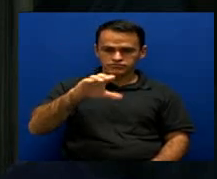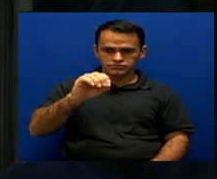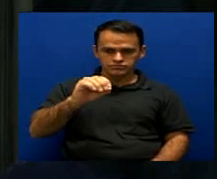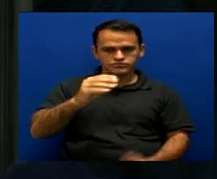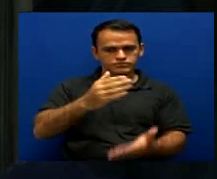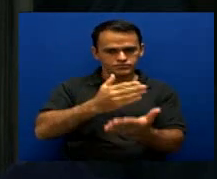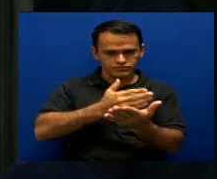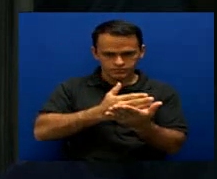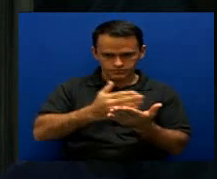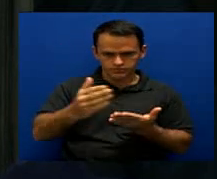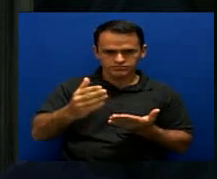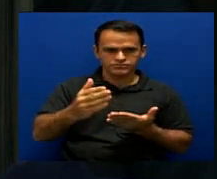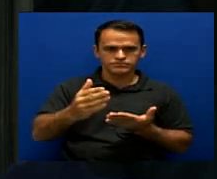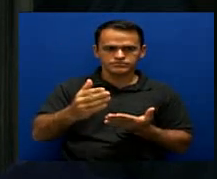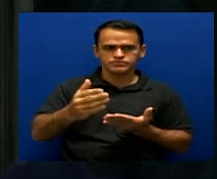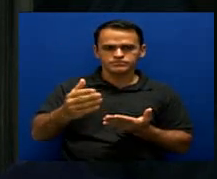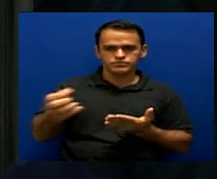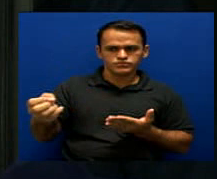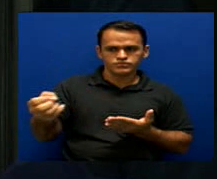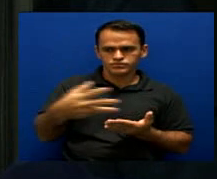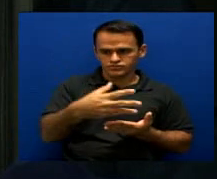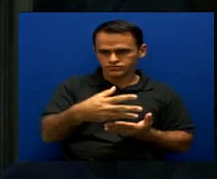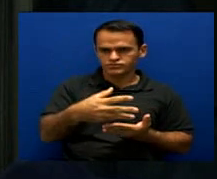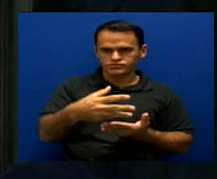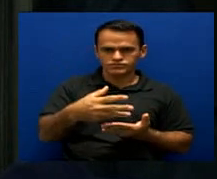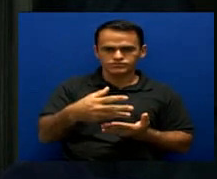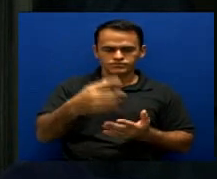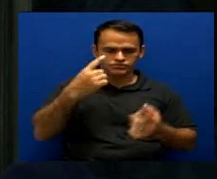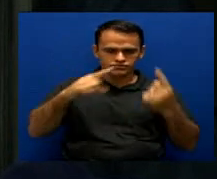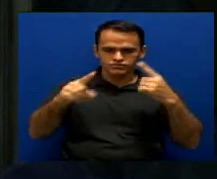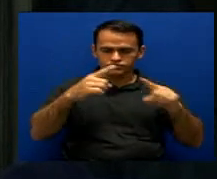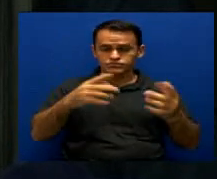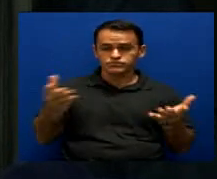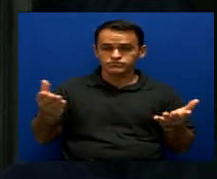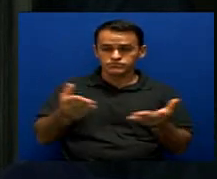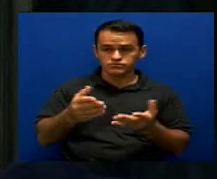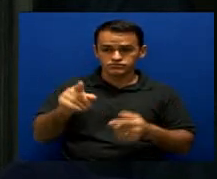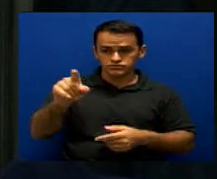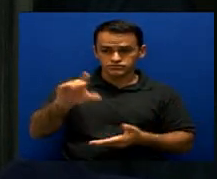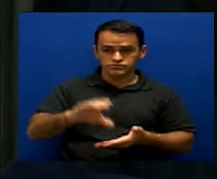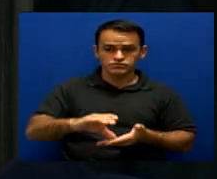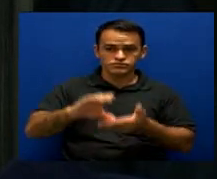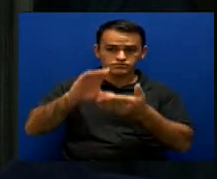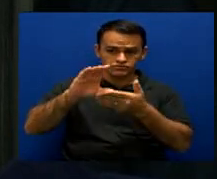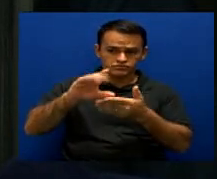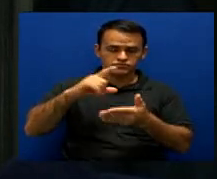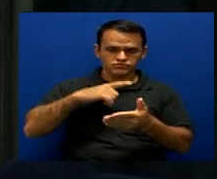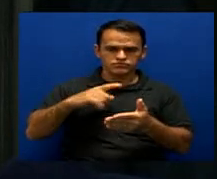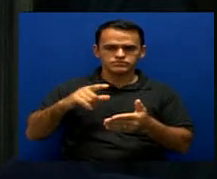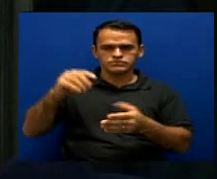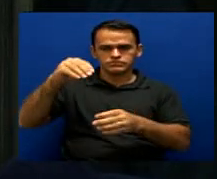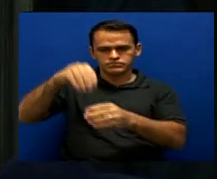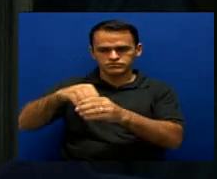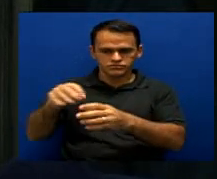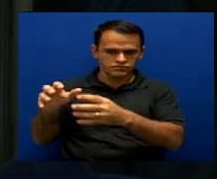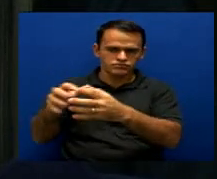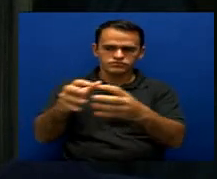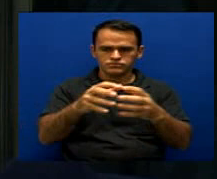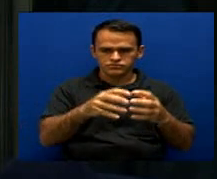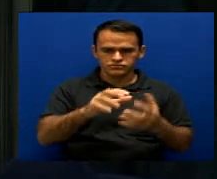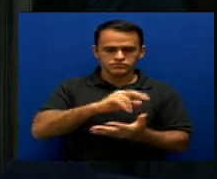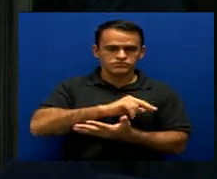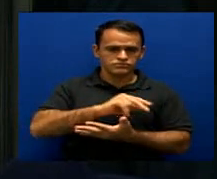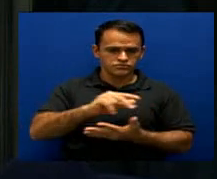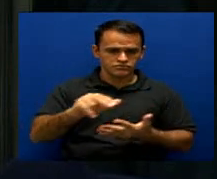gente está em processo de eleição o conselho é formado por segmentos d e e os